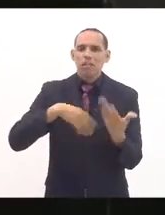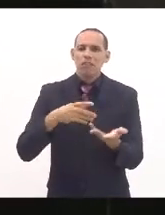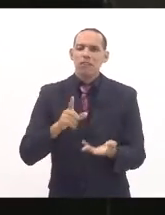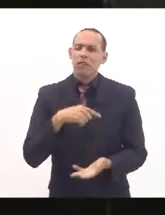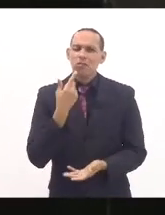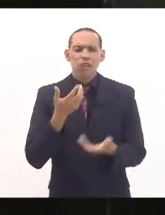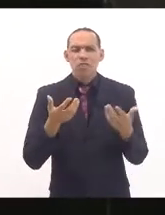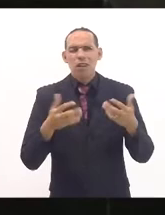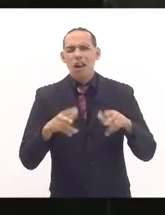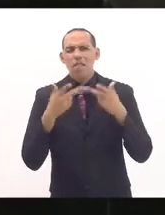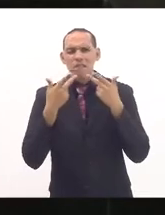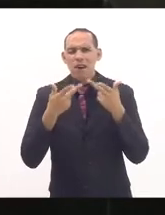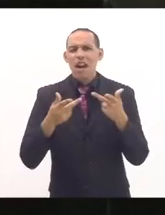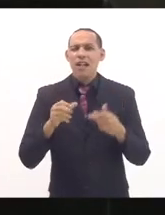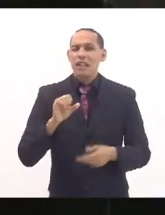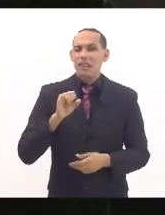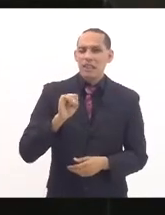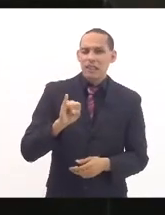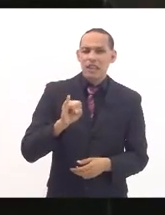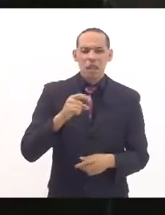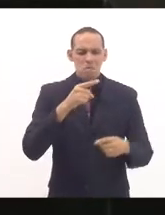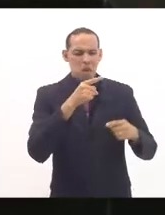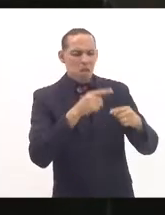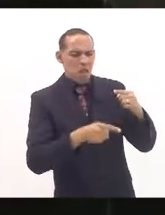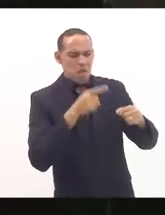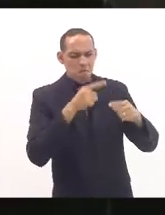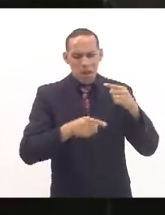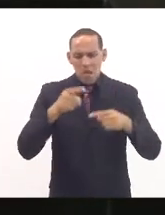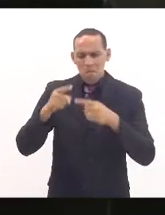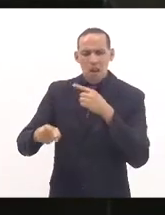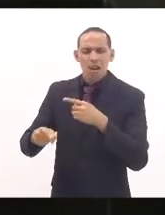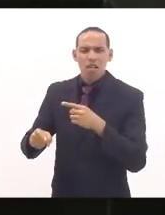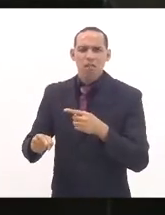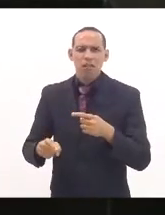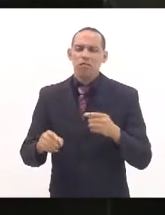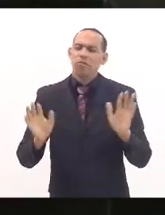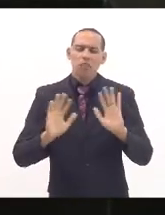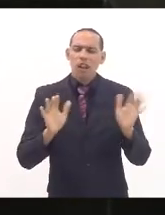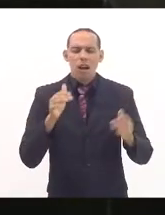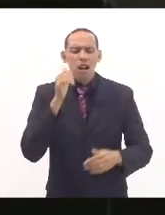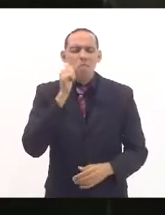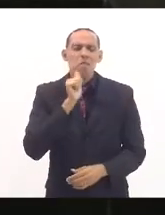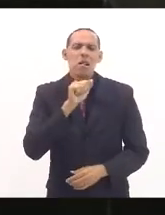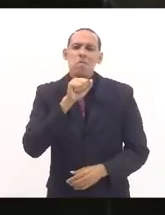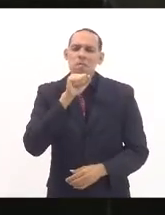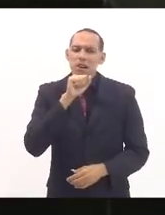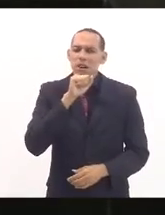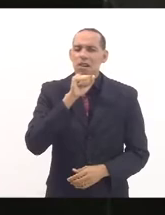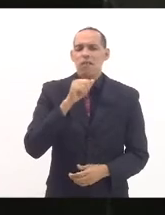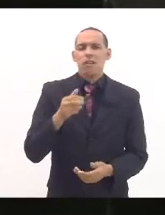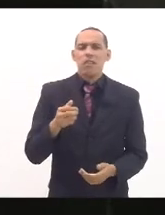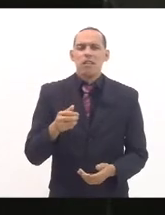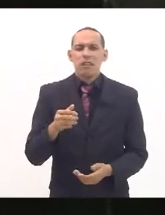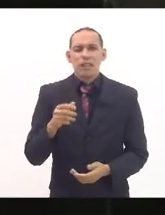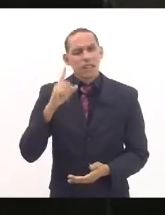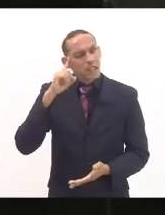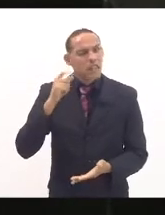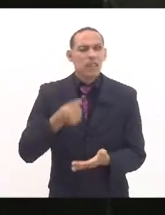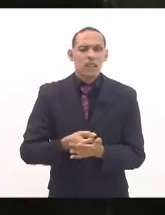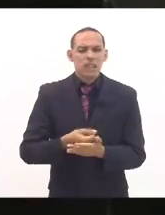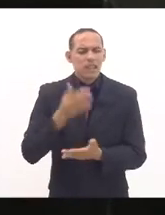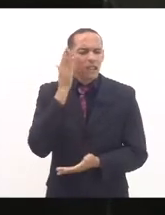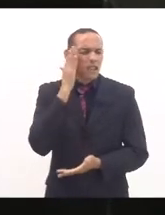quer falar se vai proibir, não vai proibir. Cada mãe tem o seu